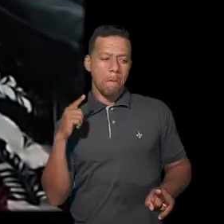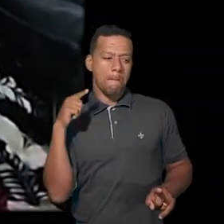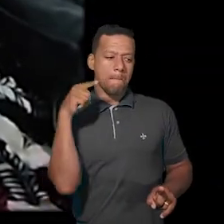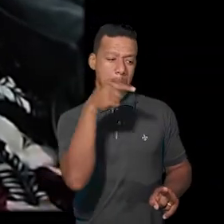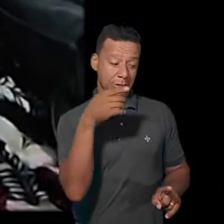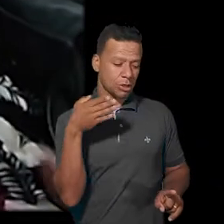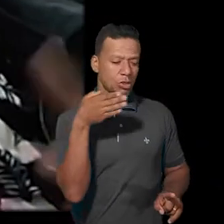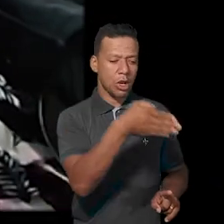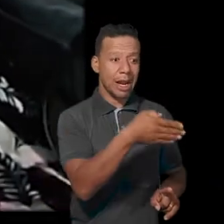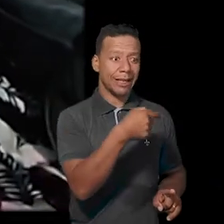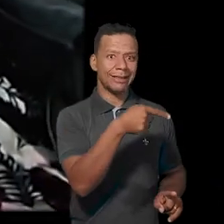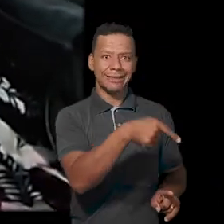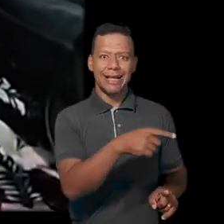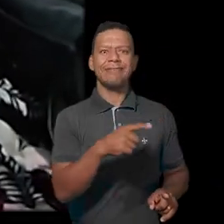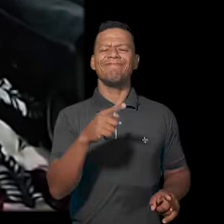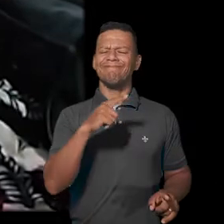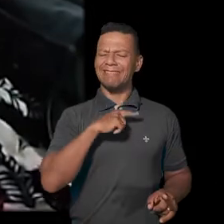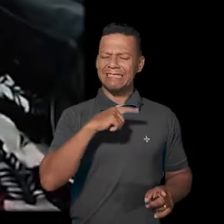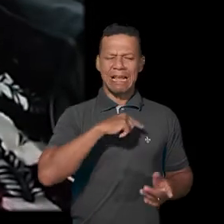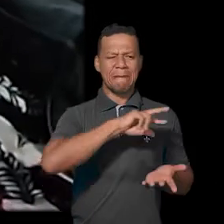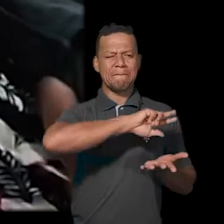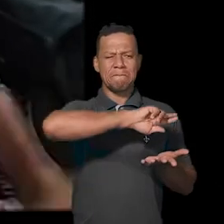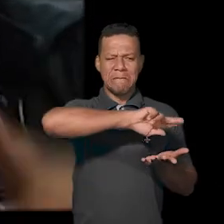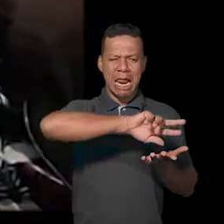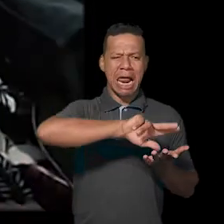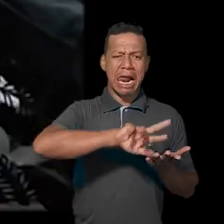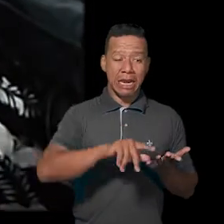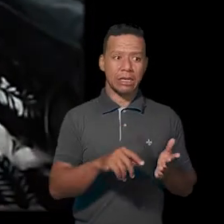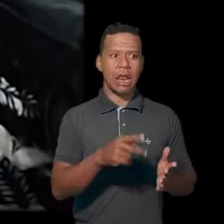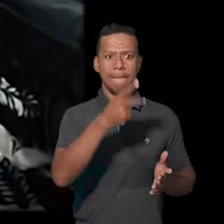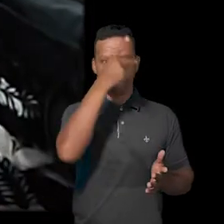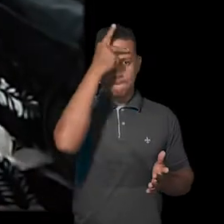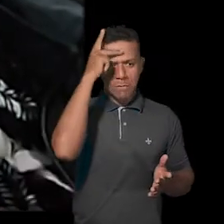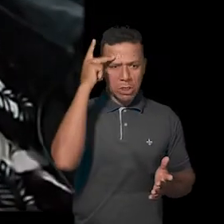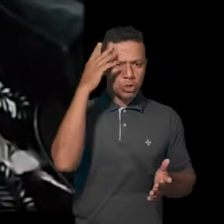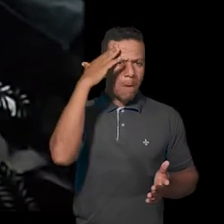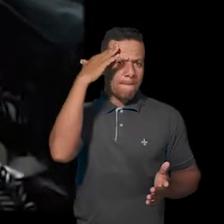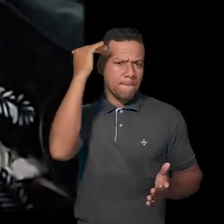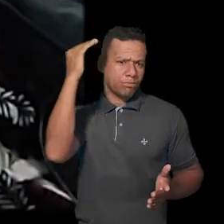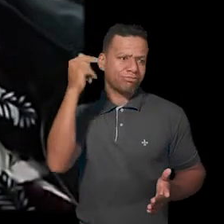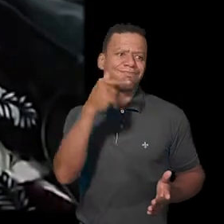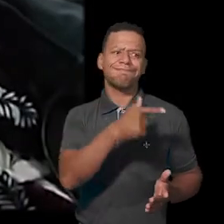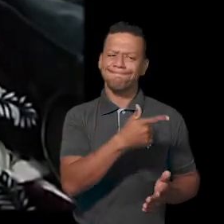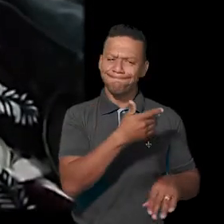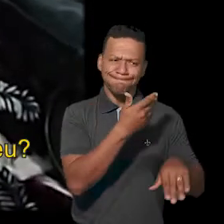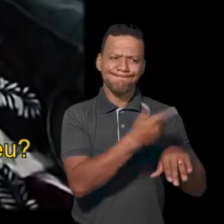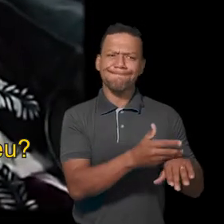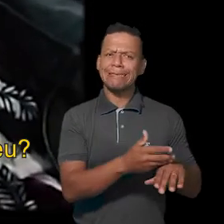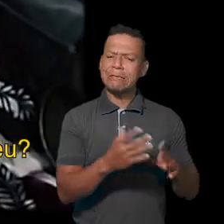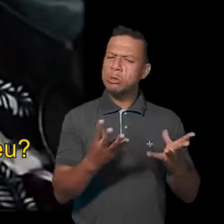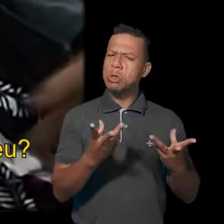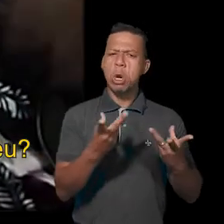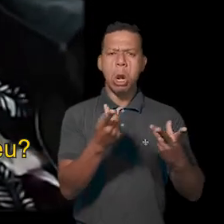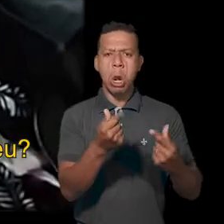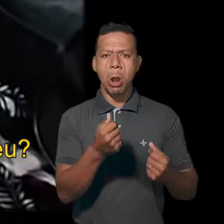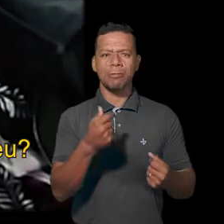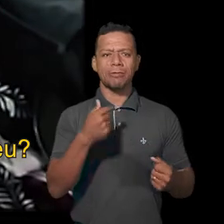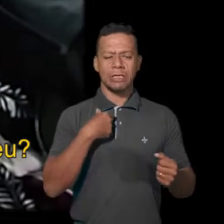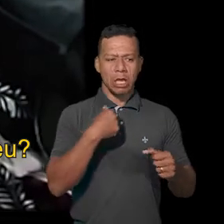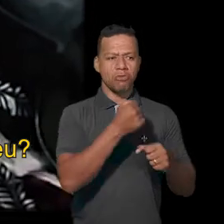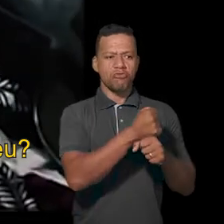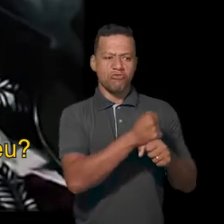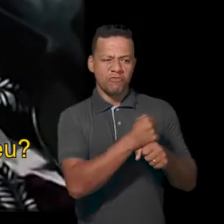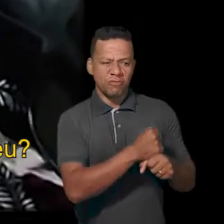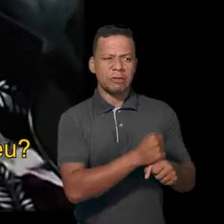bom, porque é isso, igual o Renan falou, tinha gente que já tinha treinado lá 10 anos antes de eu entrar ali e já tinha viajado com o